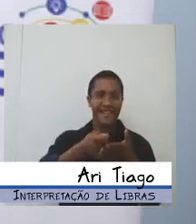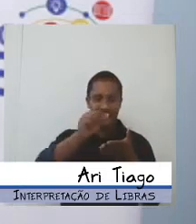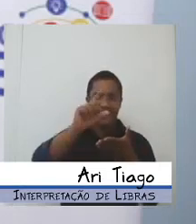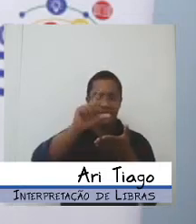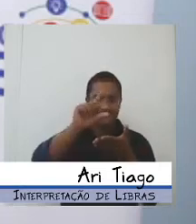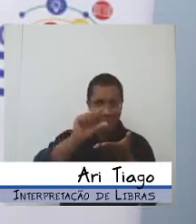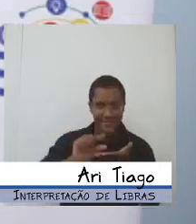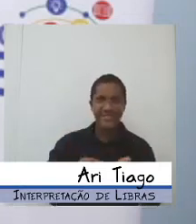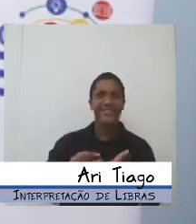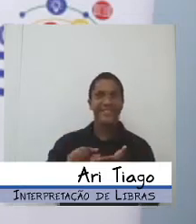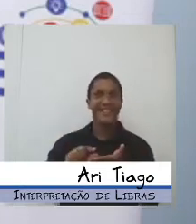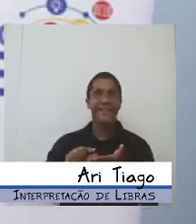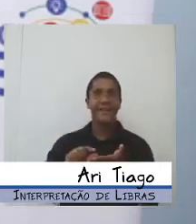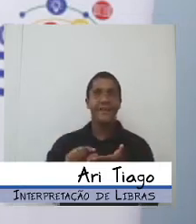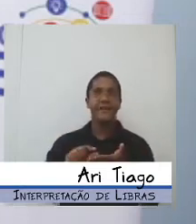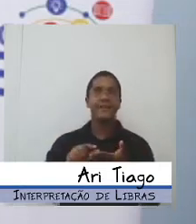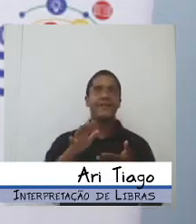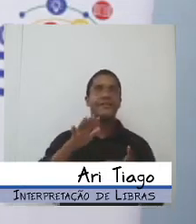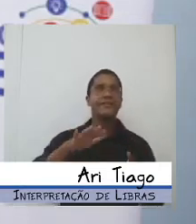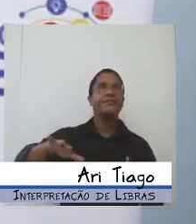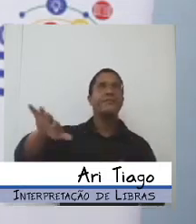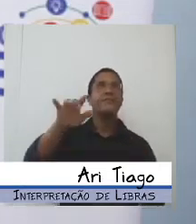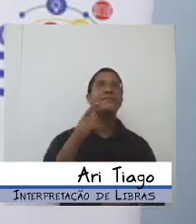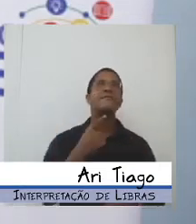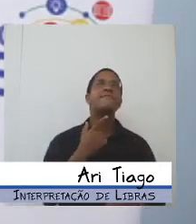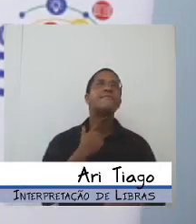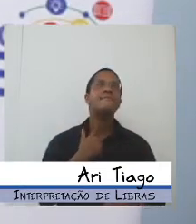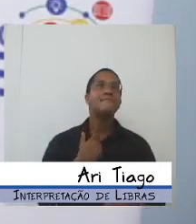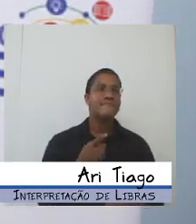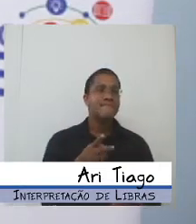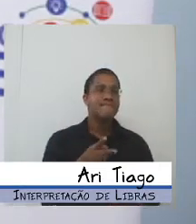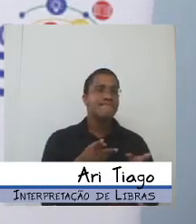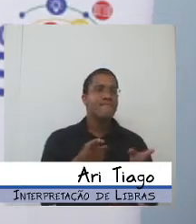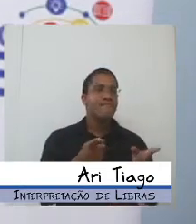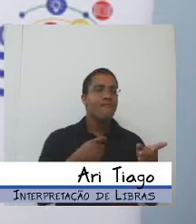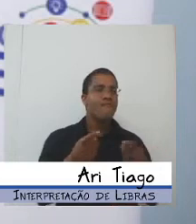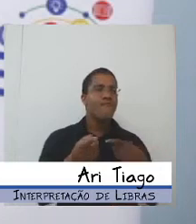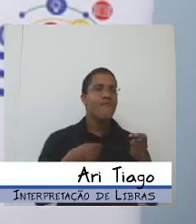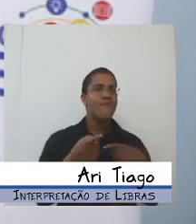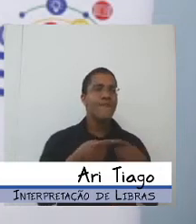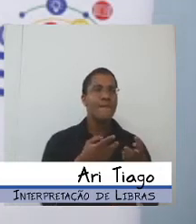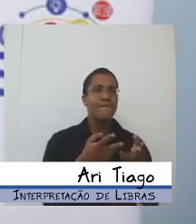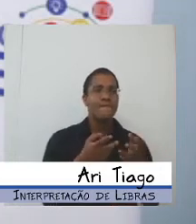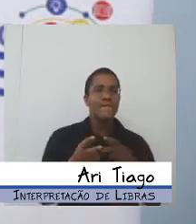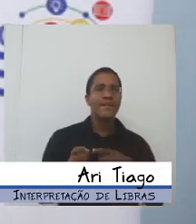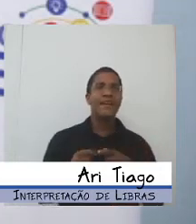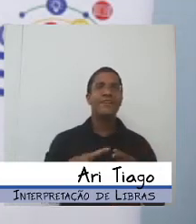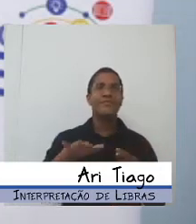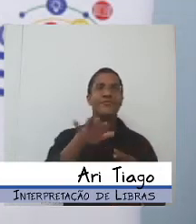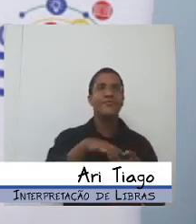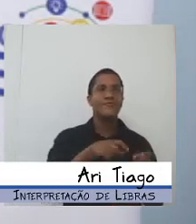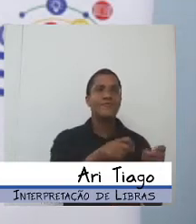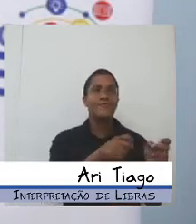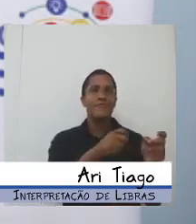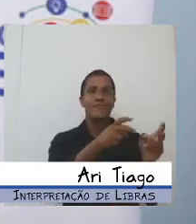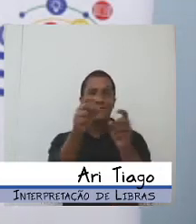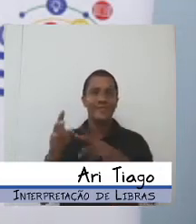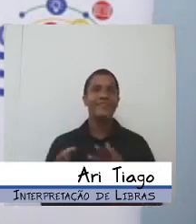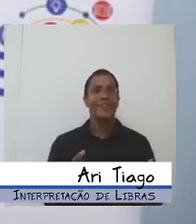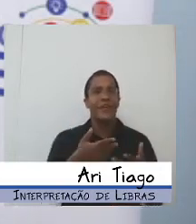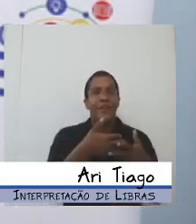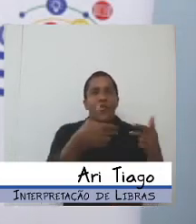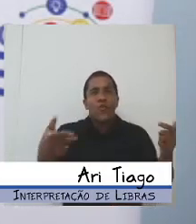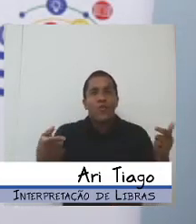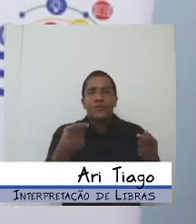reduzidas. Então todo mundo querendo se beneficiar, né, com a história brasileira, com o comércio brasileiro. Tá